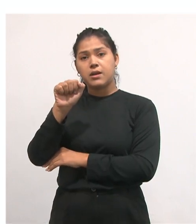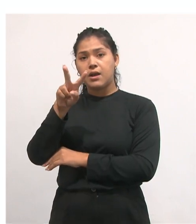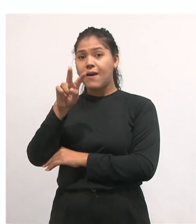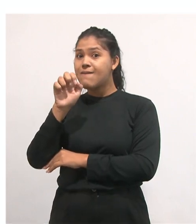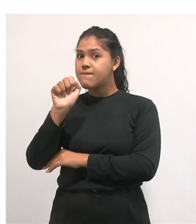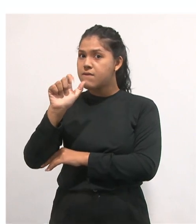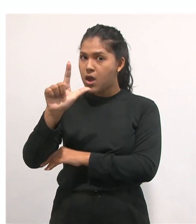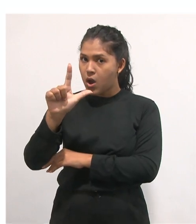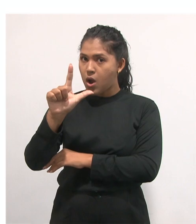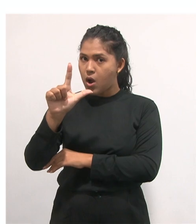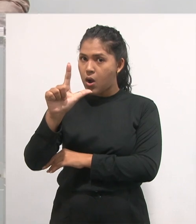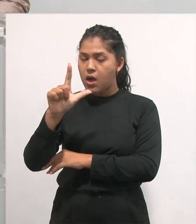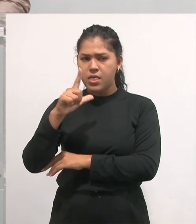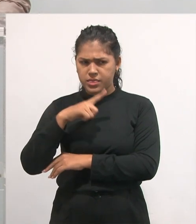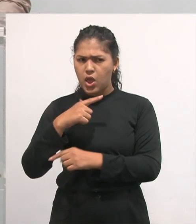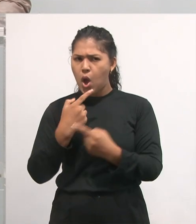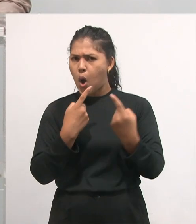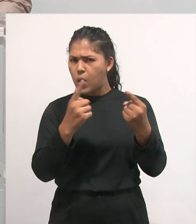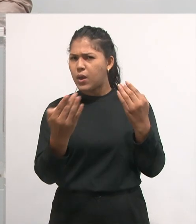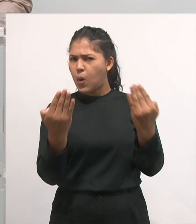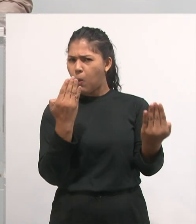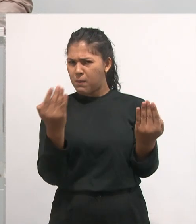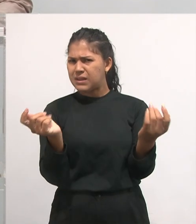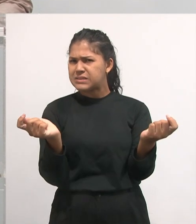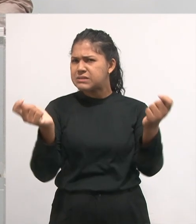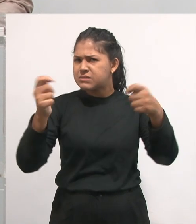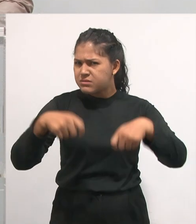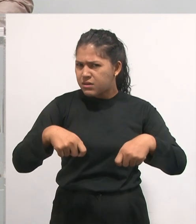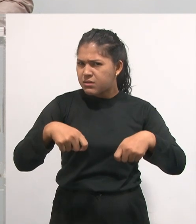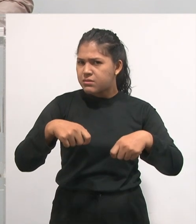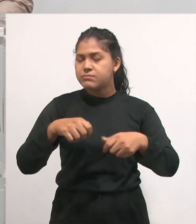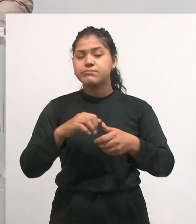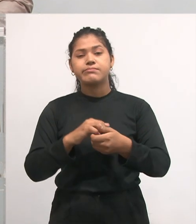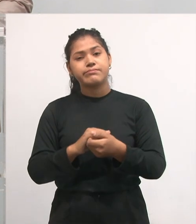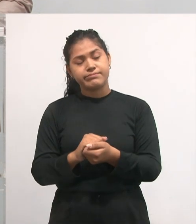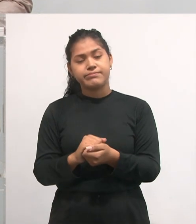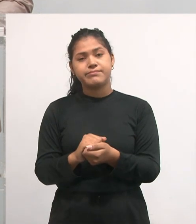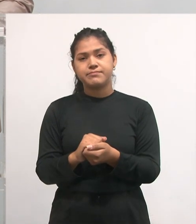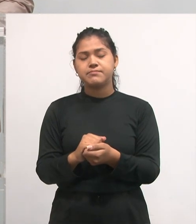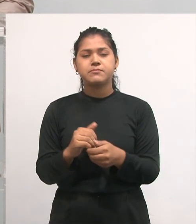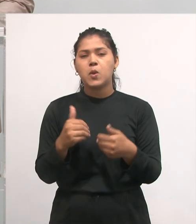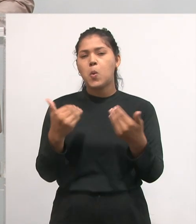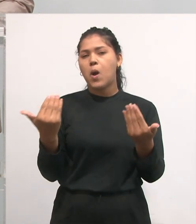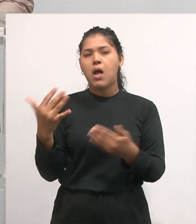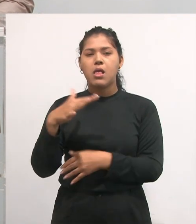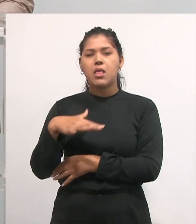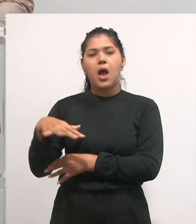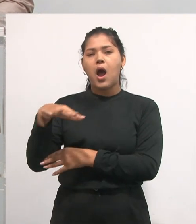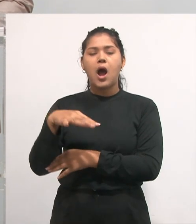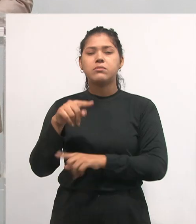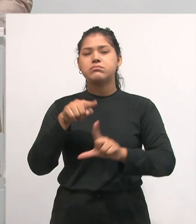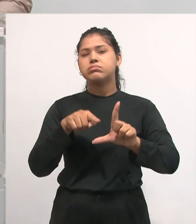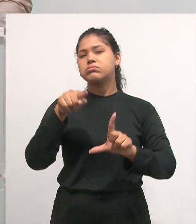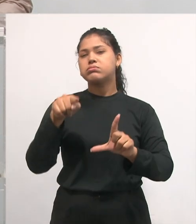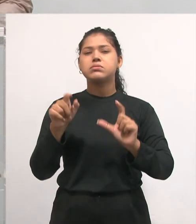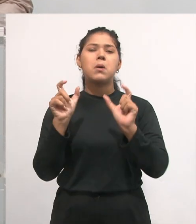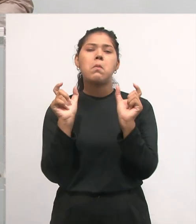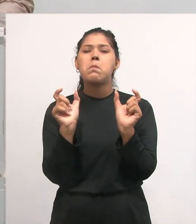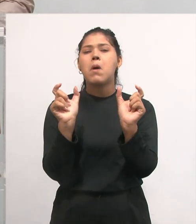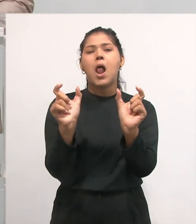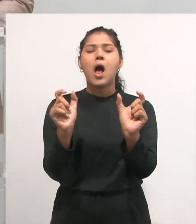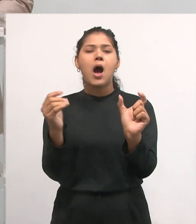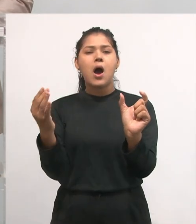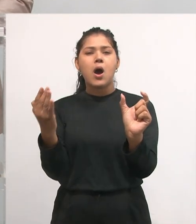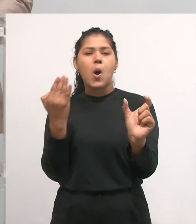Ok? É possível relacionar uma variável a outra? Ok? Então, quando a gente fala relacionar uma variável a outra, é uma